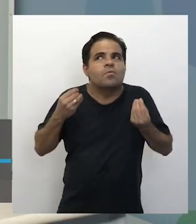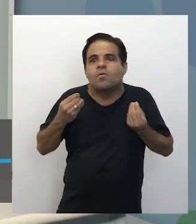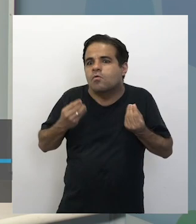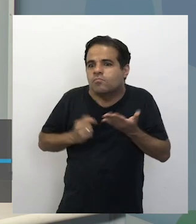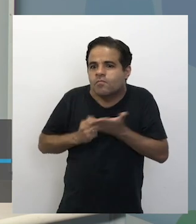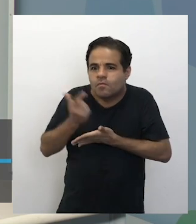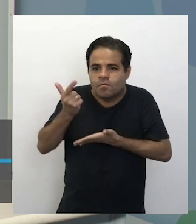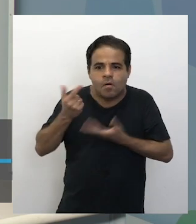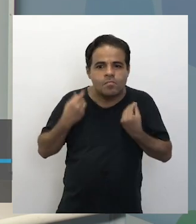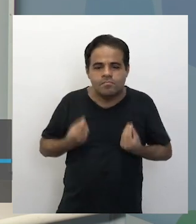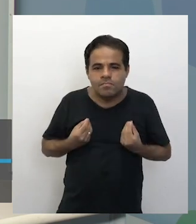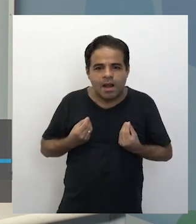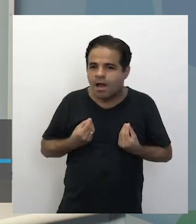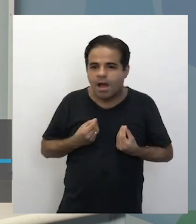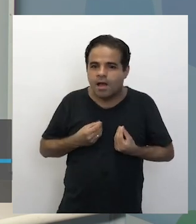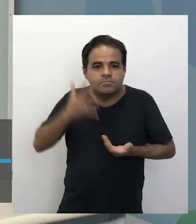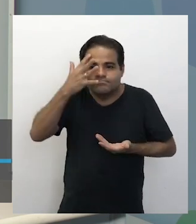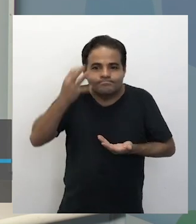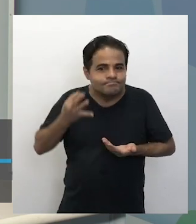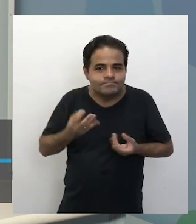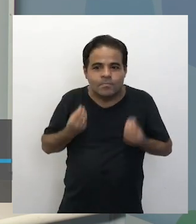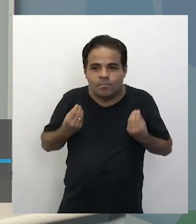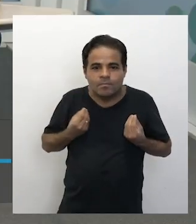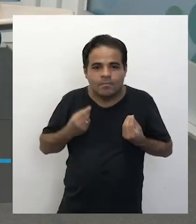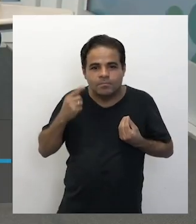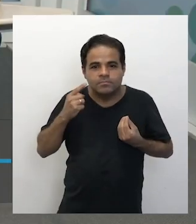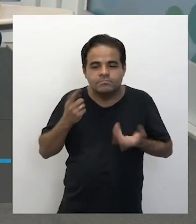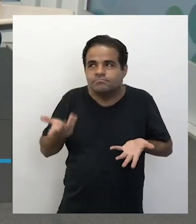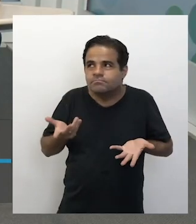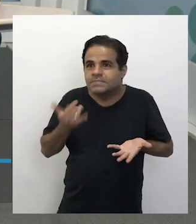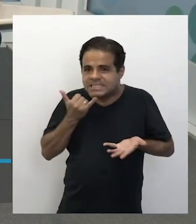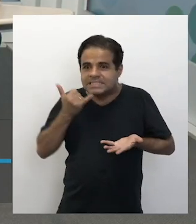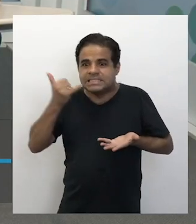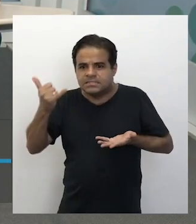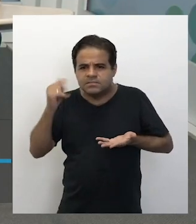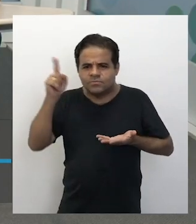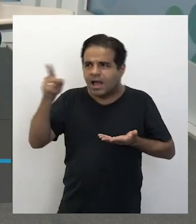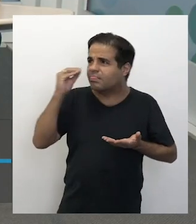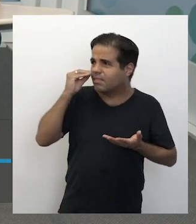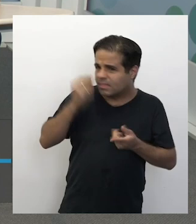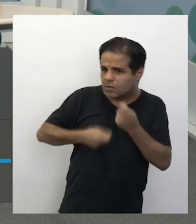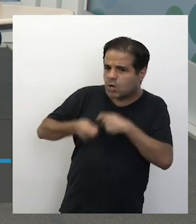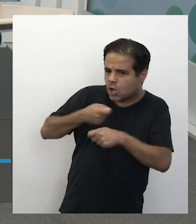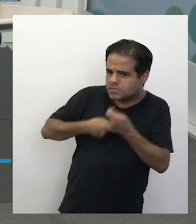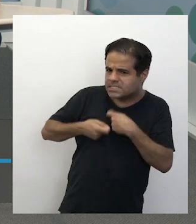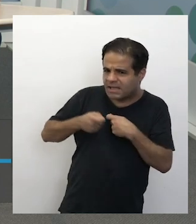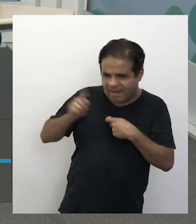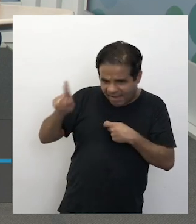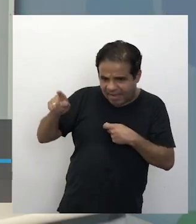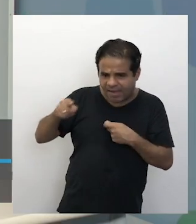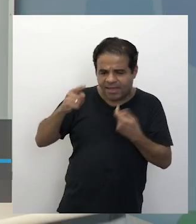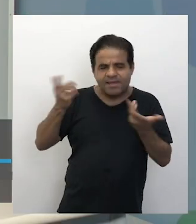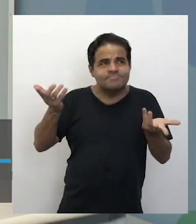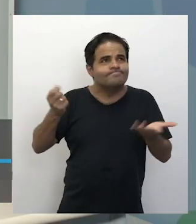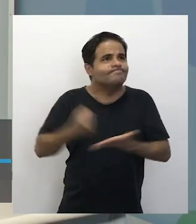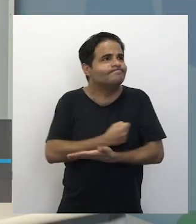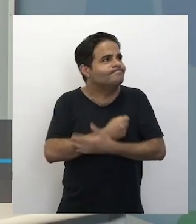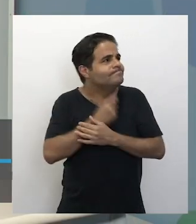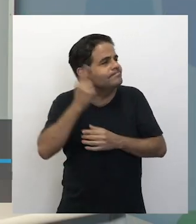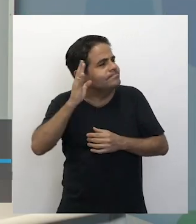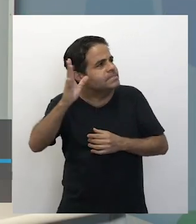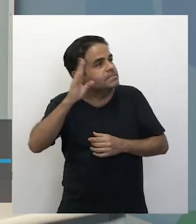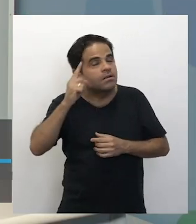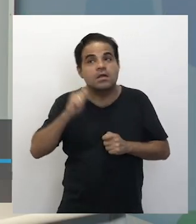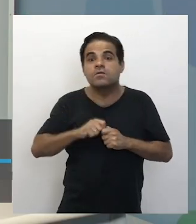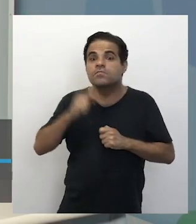comprar essa peça como? Ligando para lá e tentando negociar, enfim. O que eu fiz? Eu